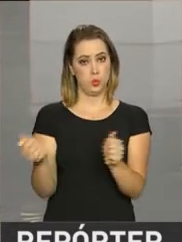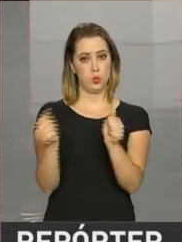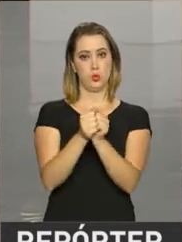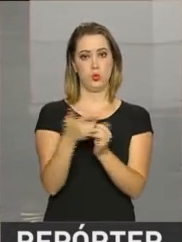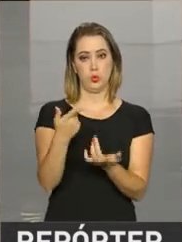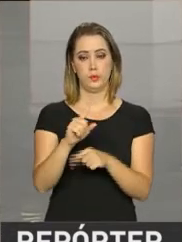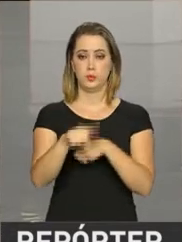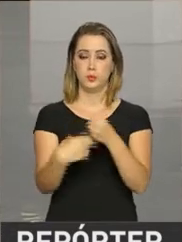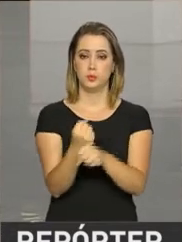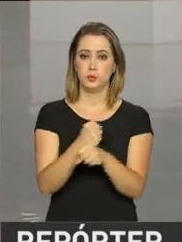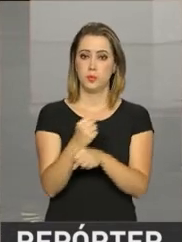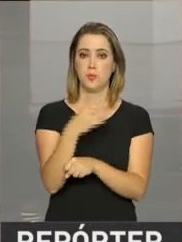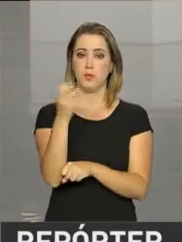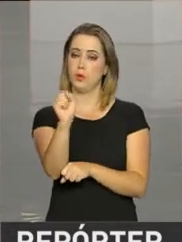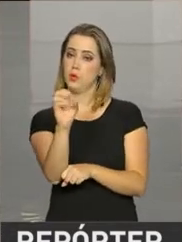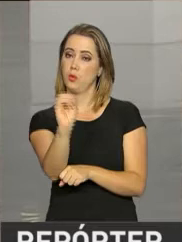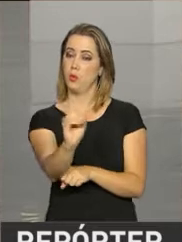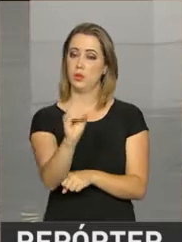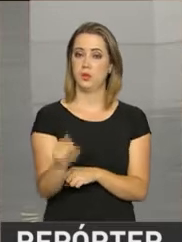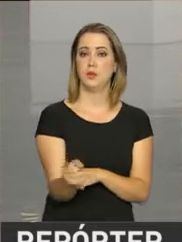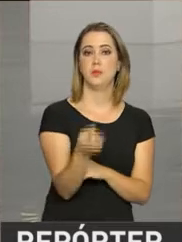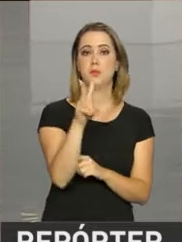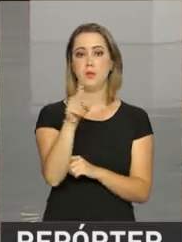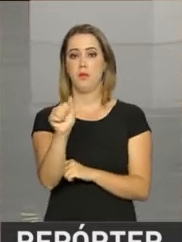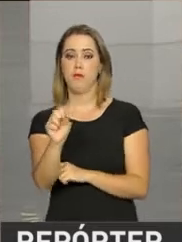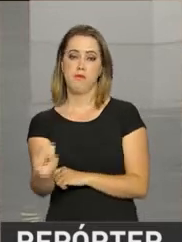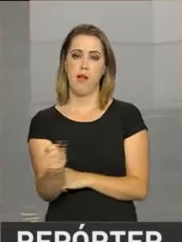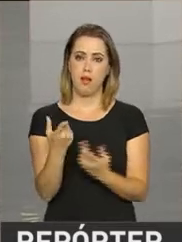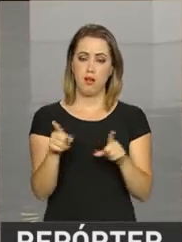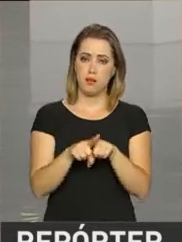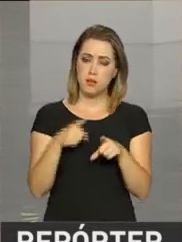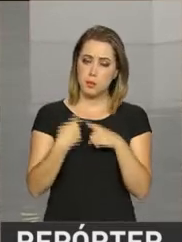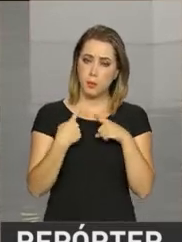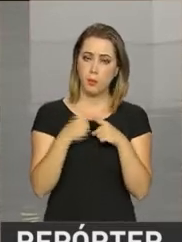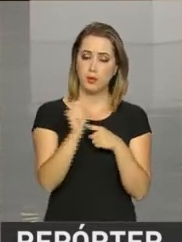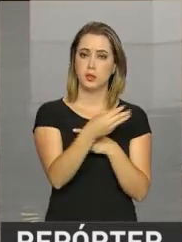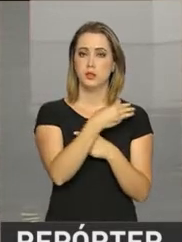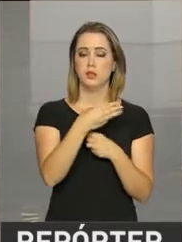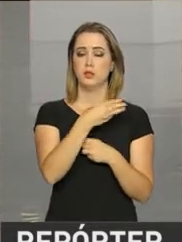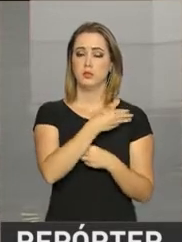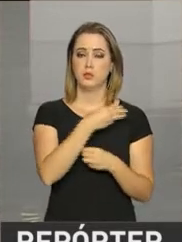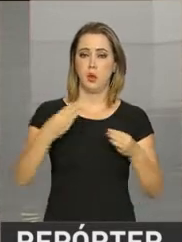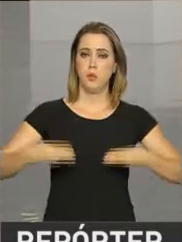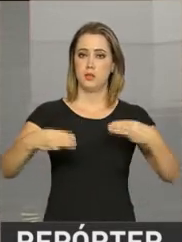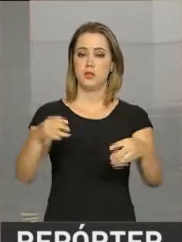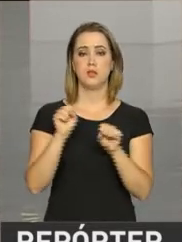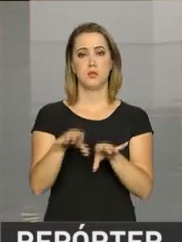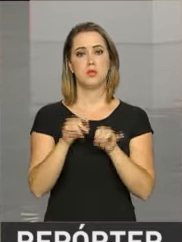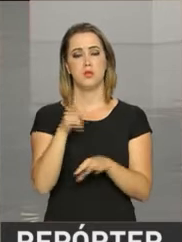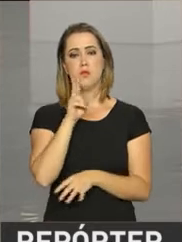80 mil vagas para médio técnico porque justamente houve uma constatação é do ministério da educação que as empresas tinham